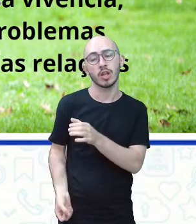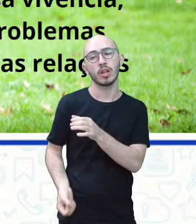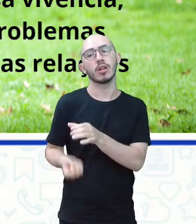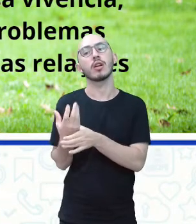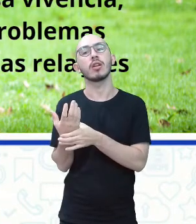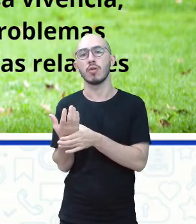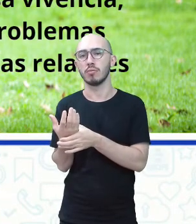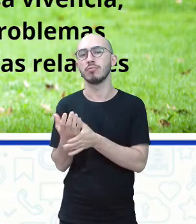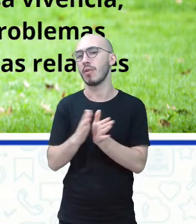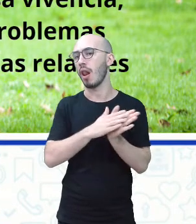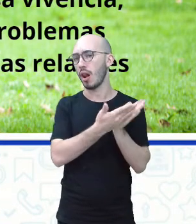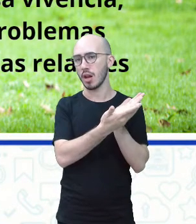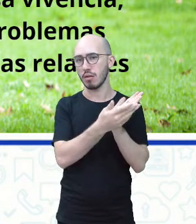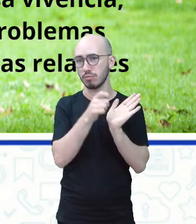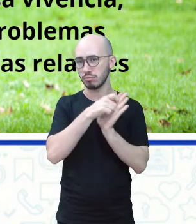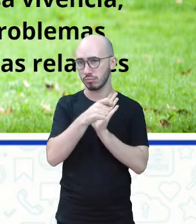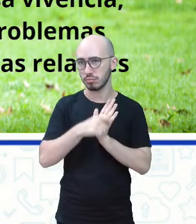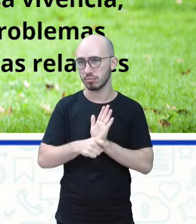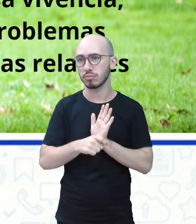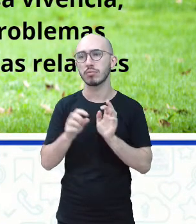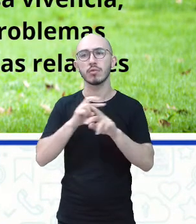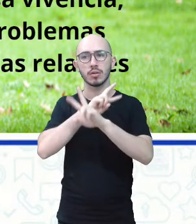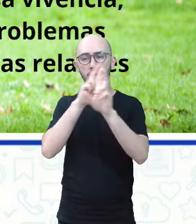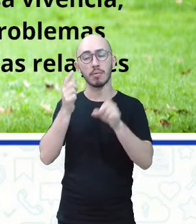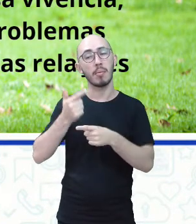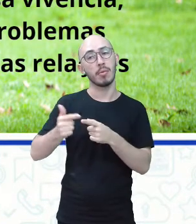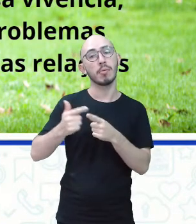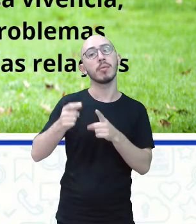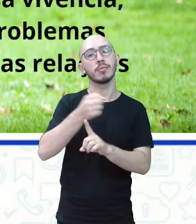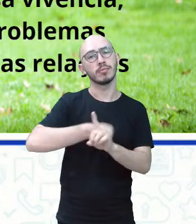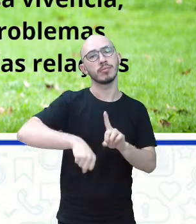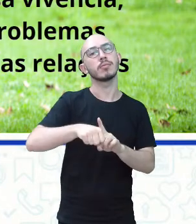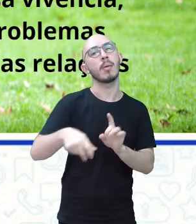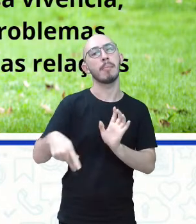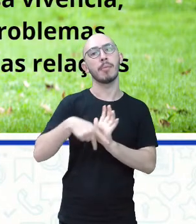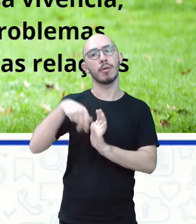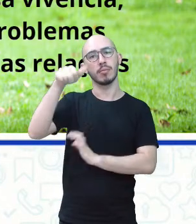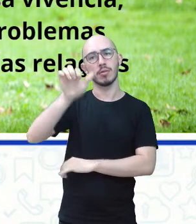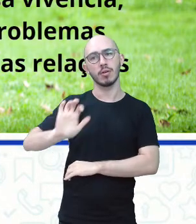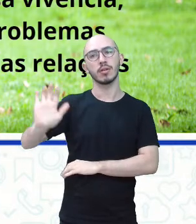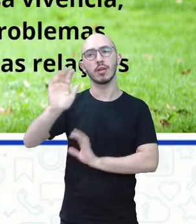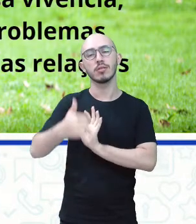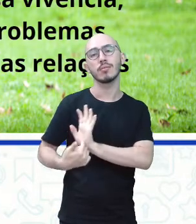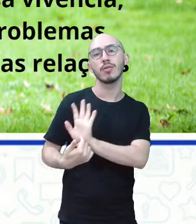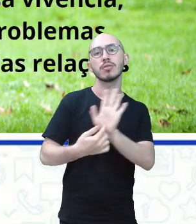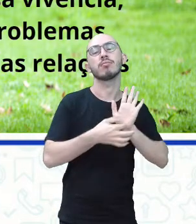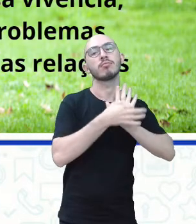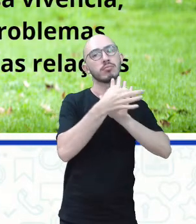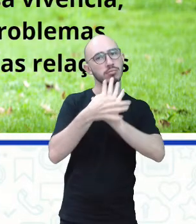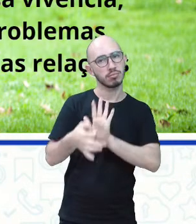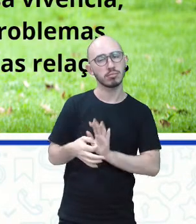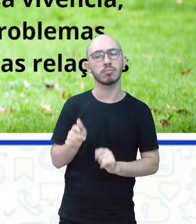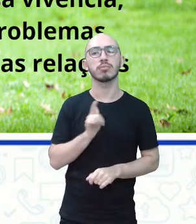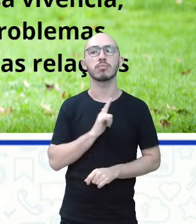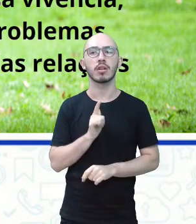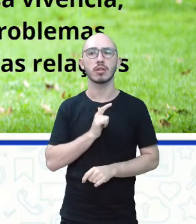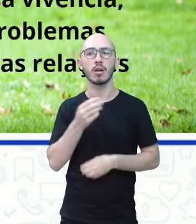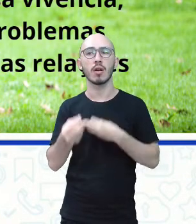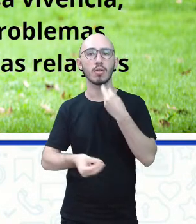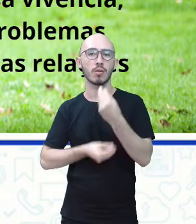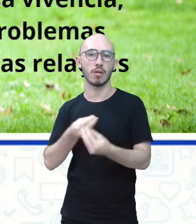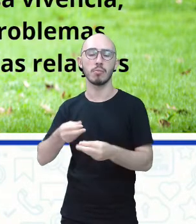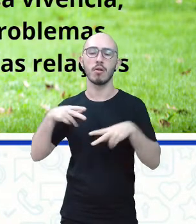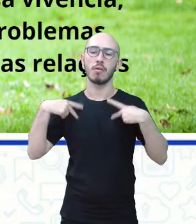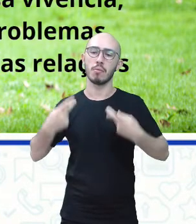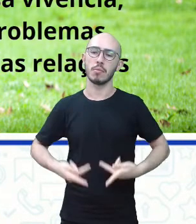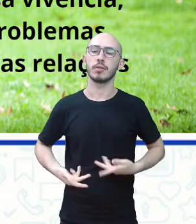que abordavam os problemas sociais do Nordeste, trazendo uma visão crítica das relações